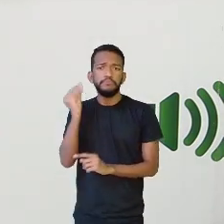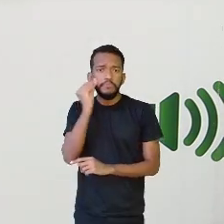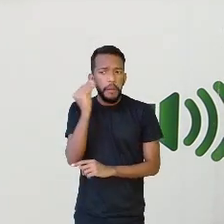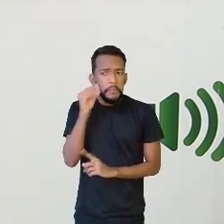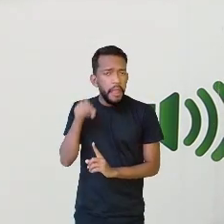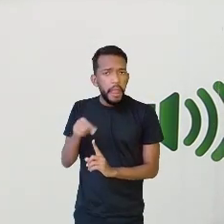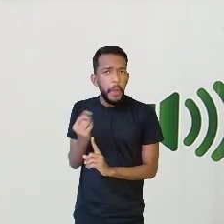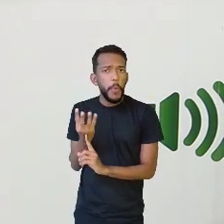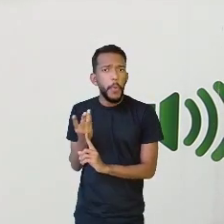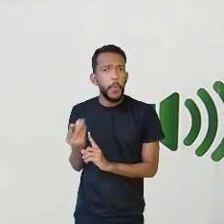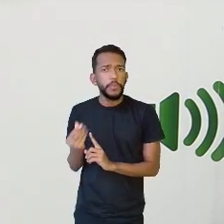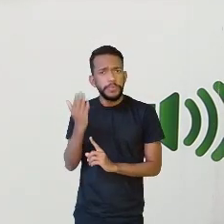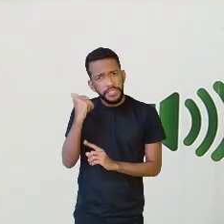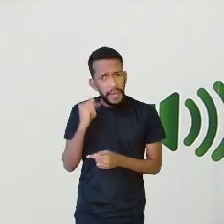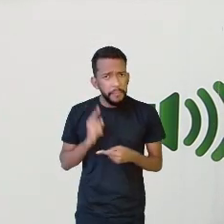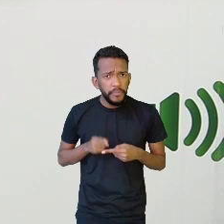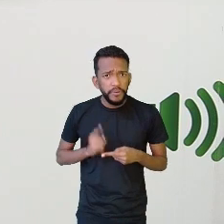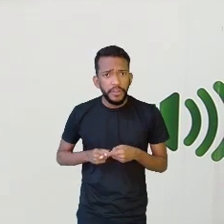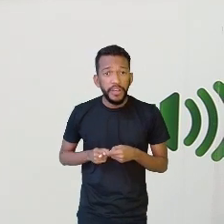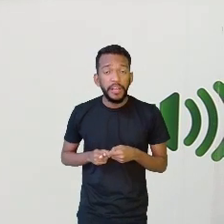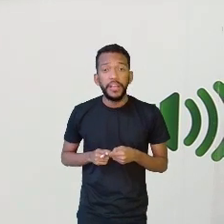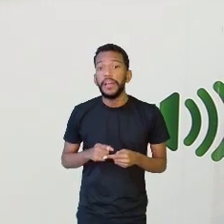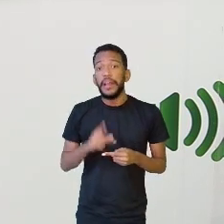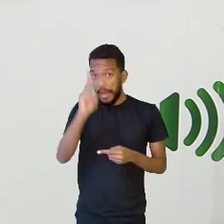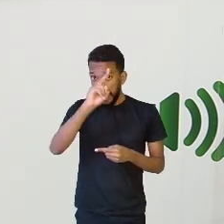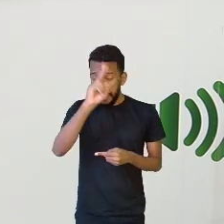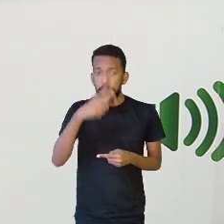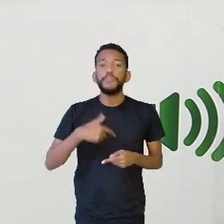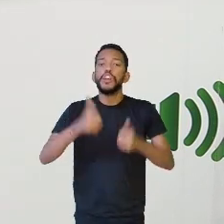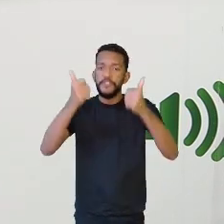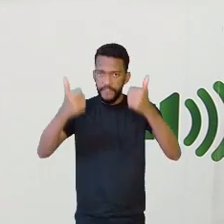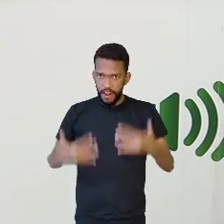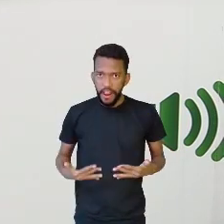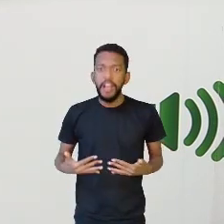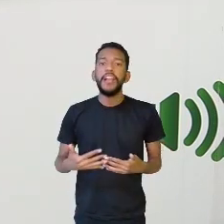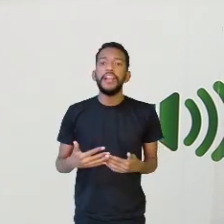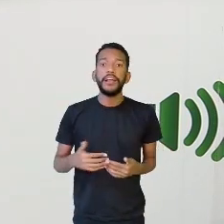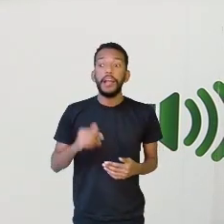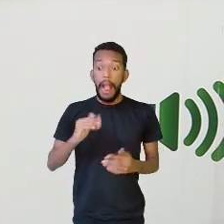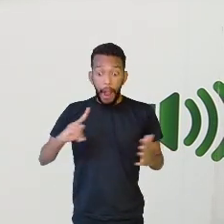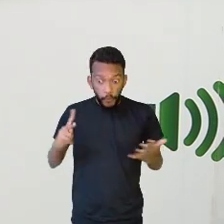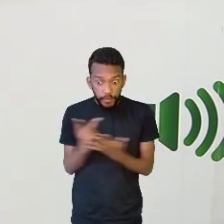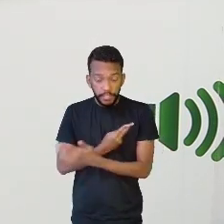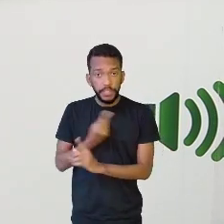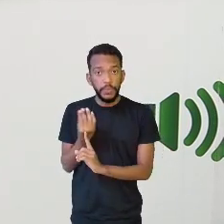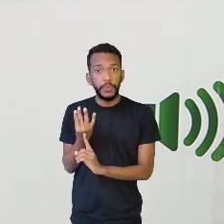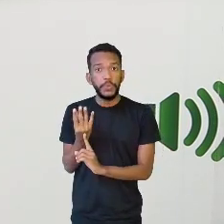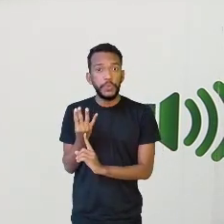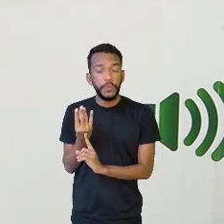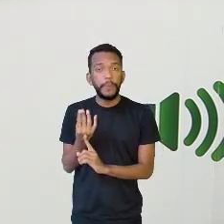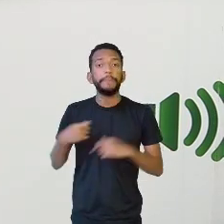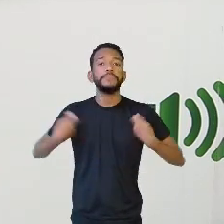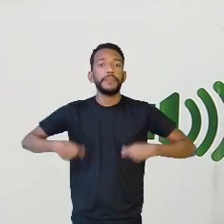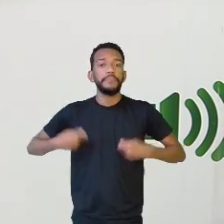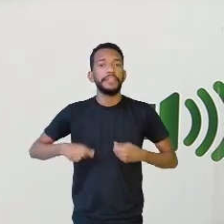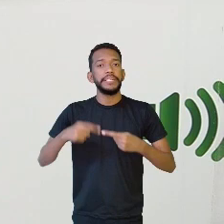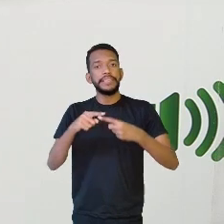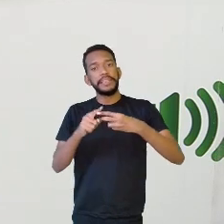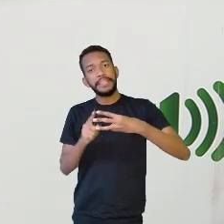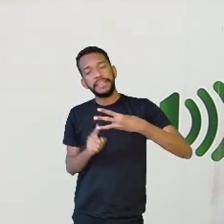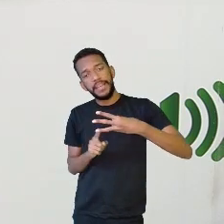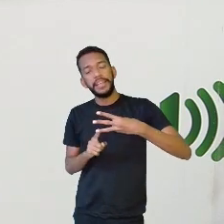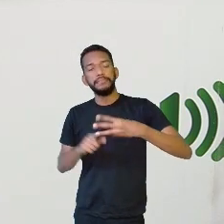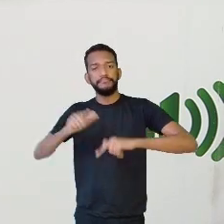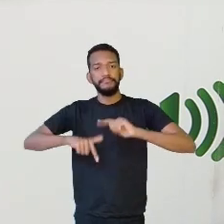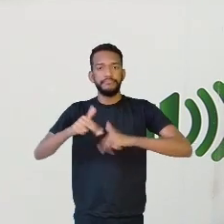apagou? Lembra que eu disse que para a combustão acontecer, a gente precisa dos 3 elementos juntos